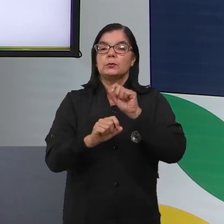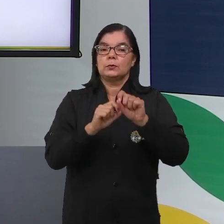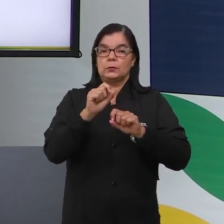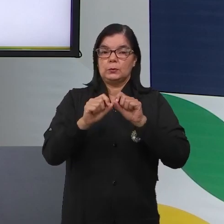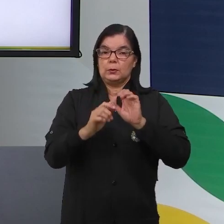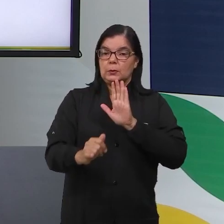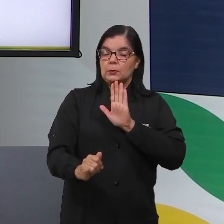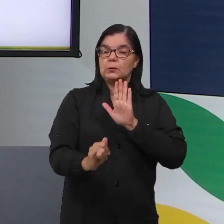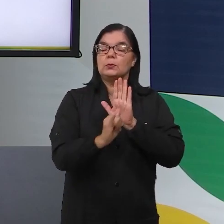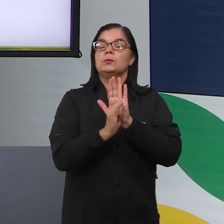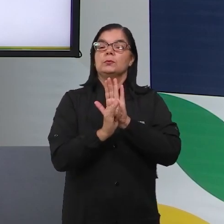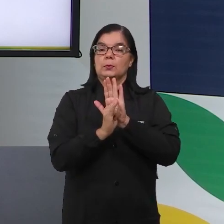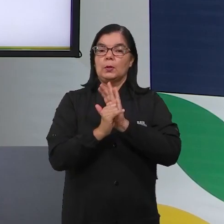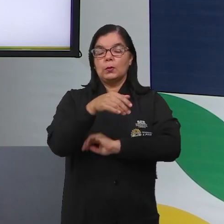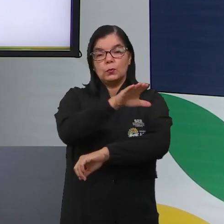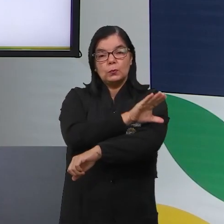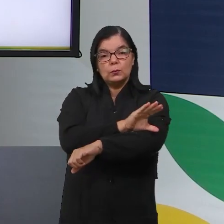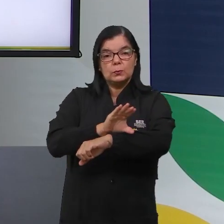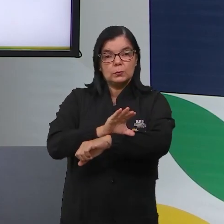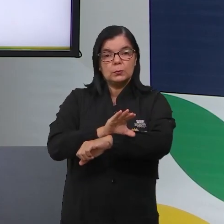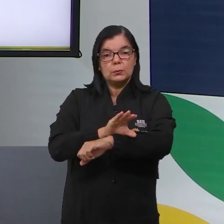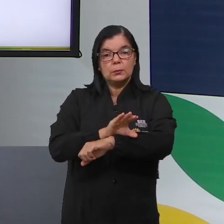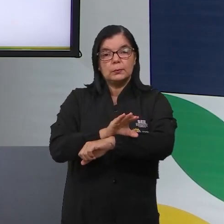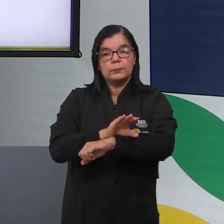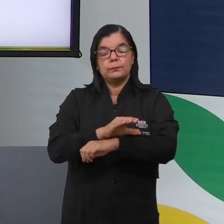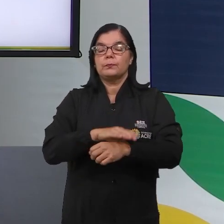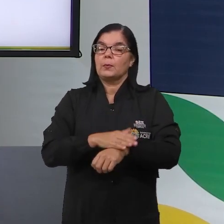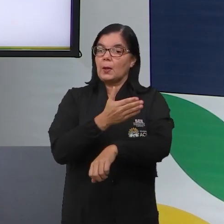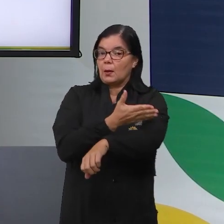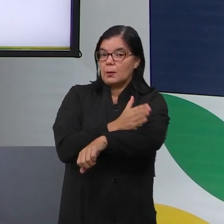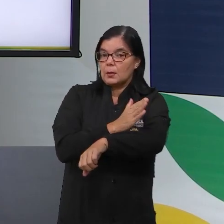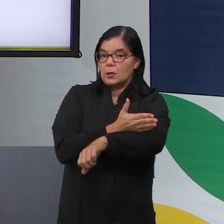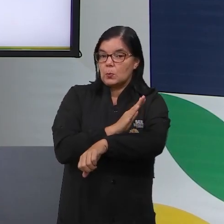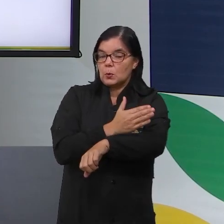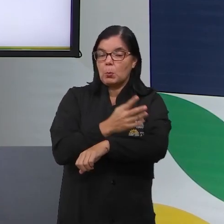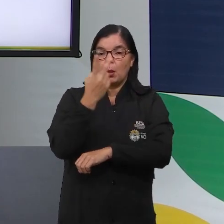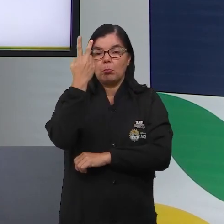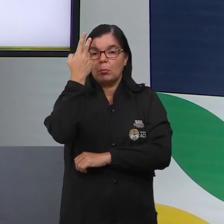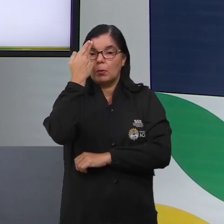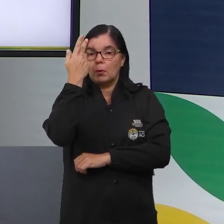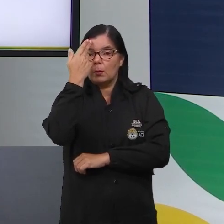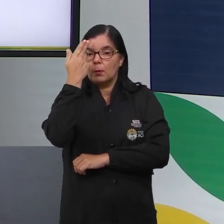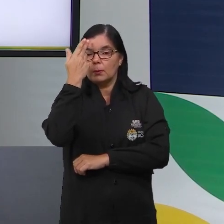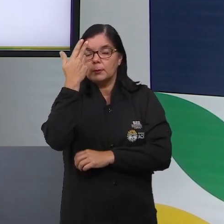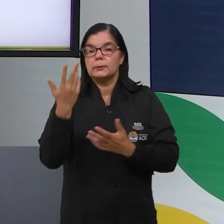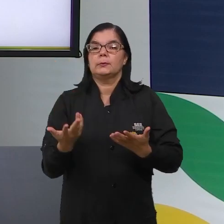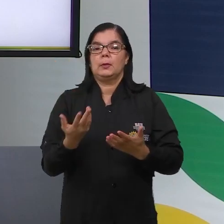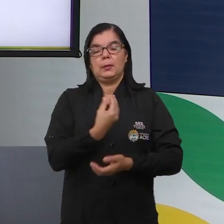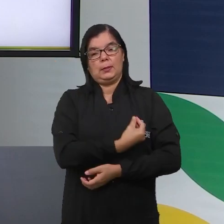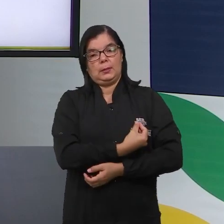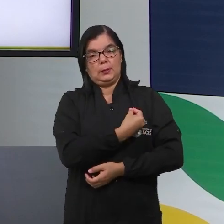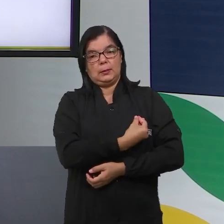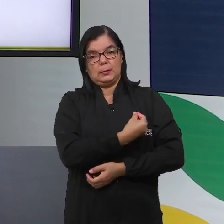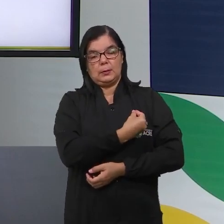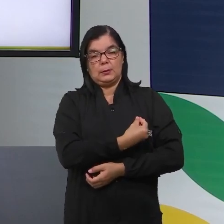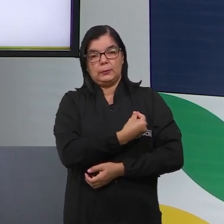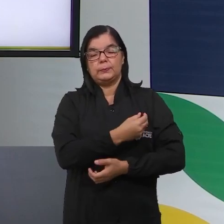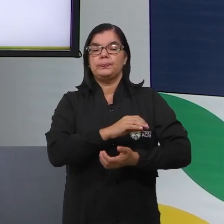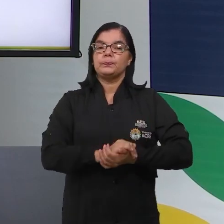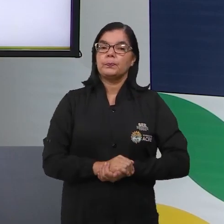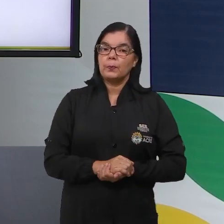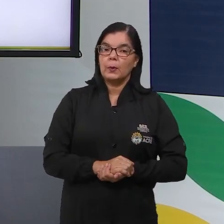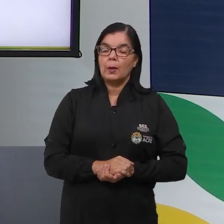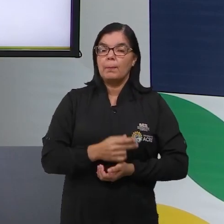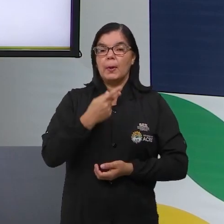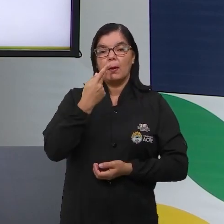de identidade cultural. As práticas são mais comuns, as práticas vivenciadas